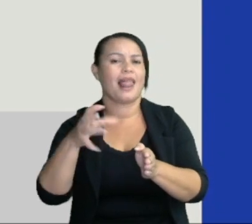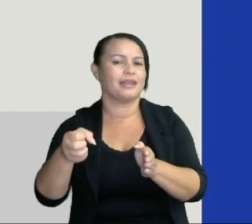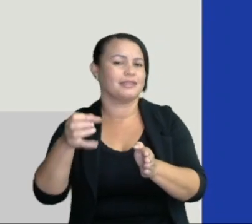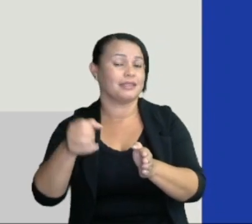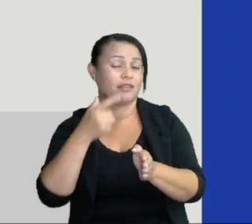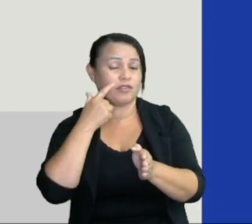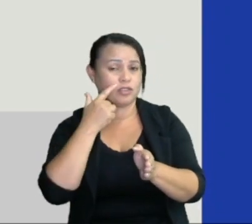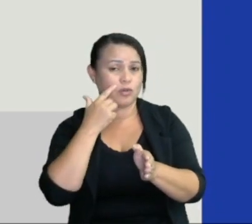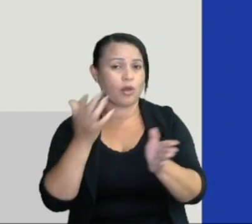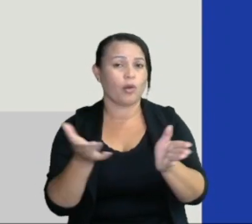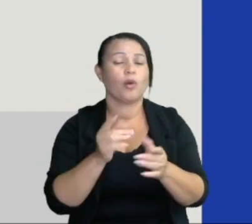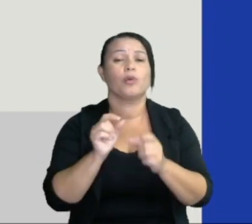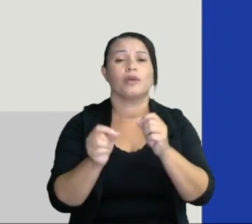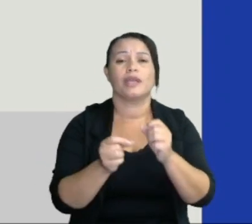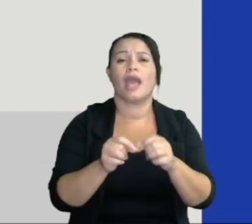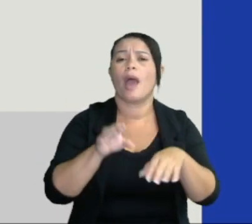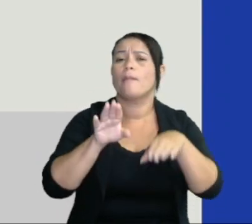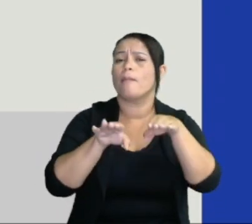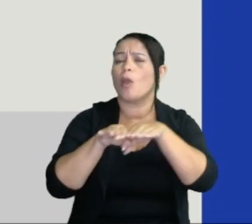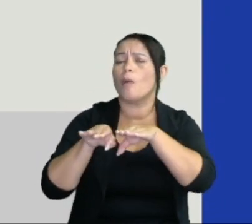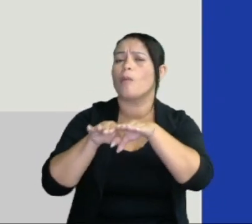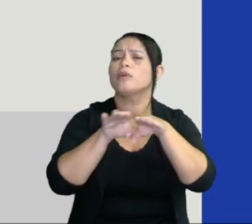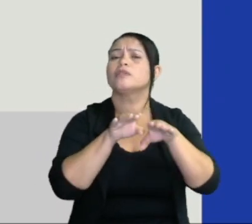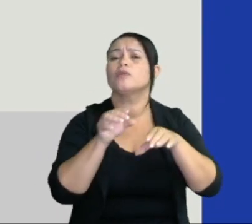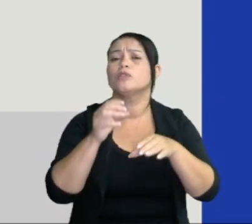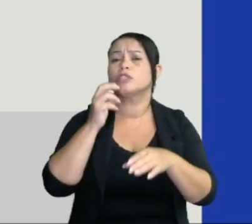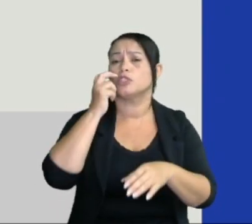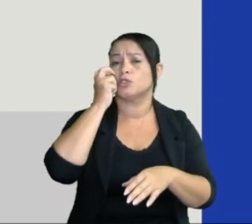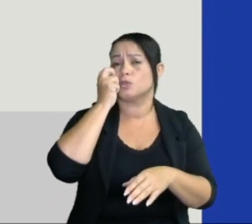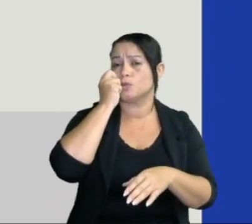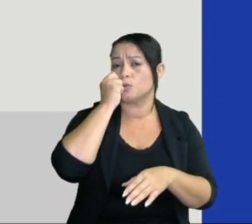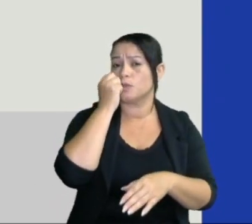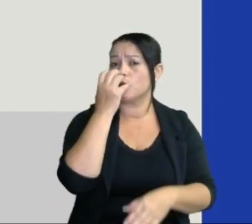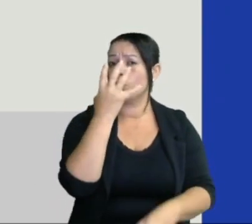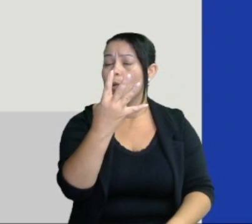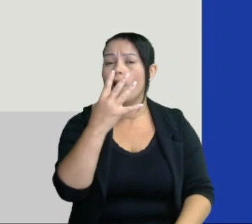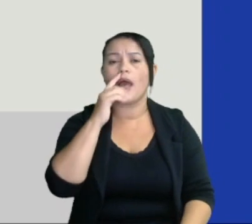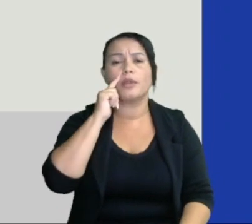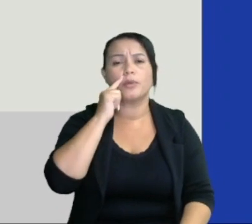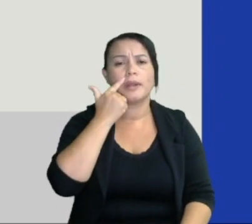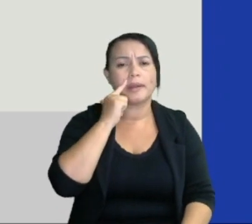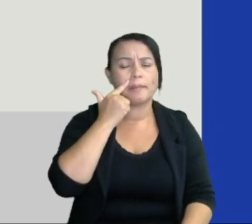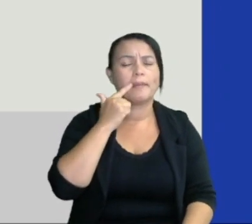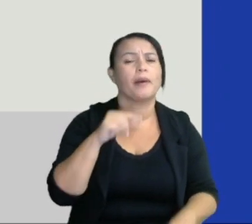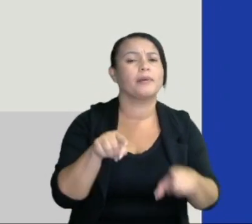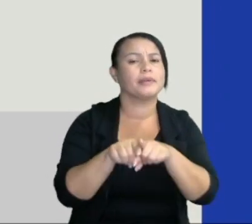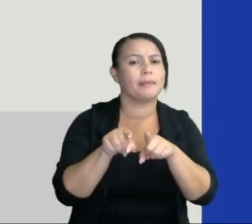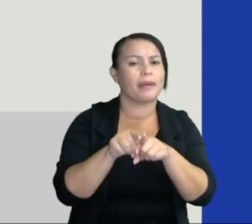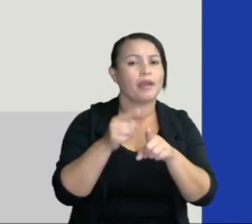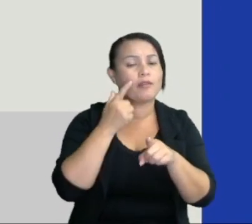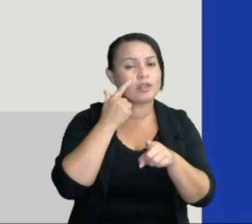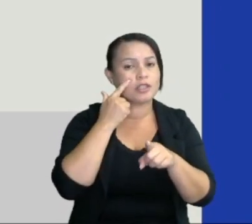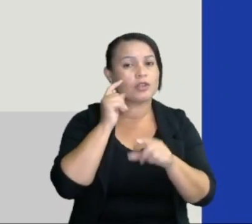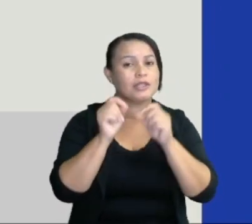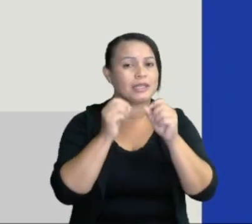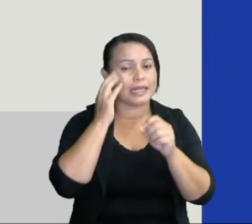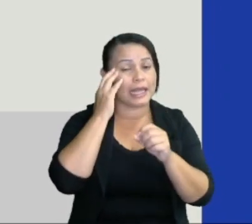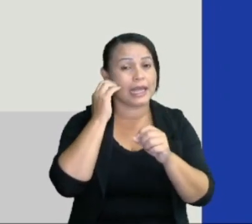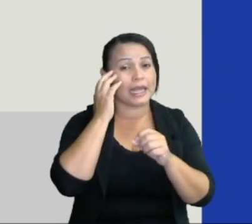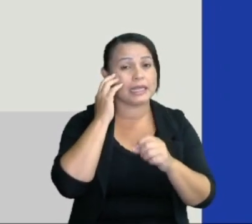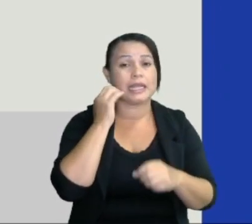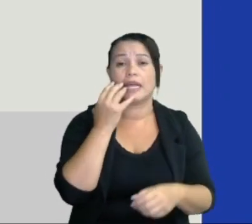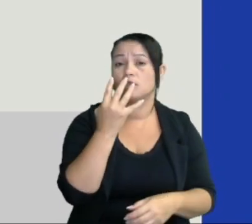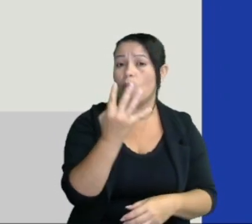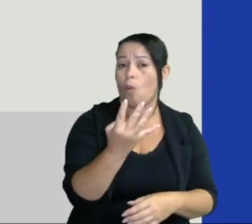Fazendo a proporção do suco de 4 limões e já aproveitando e fazendo a proporção das